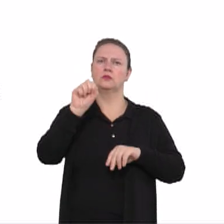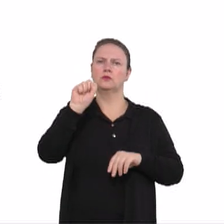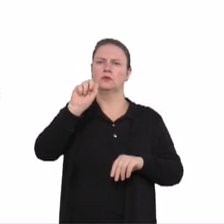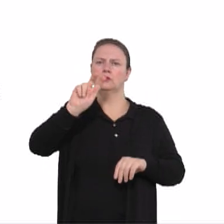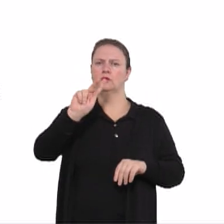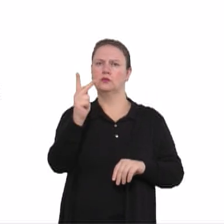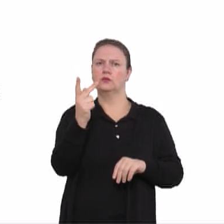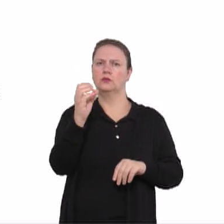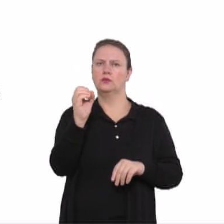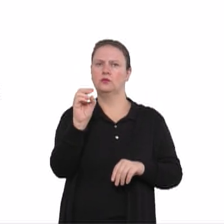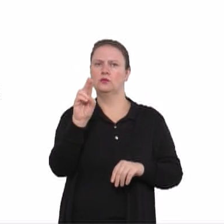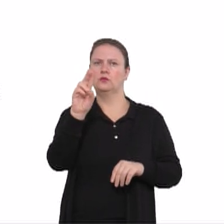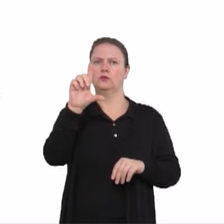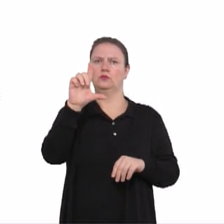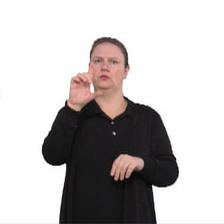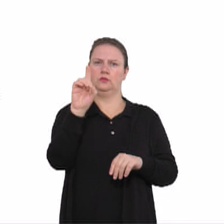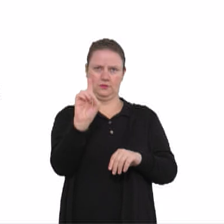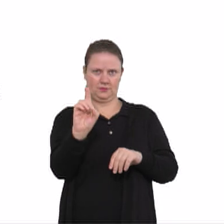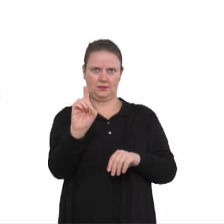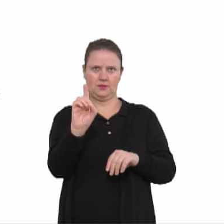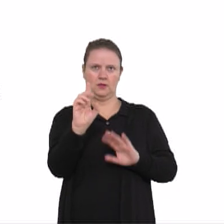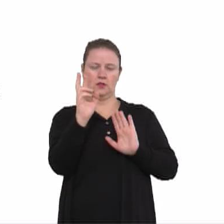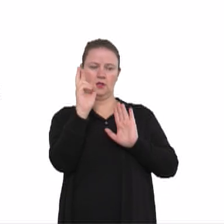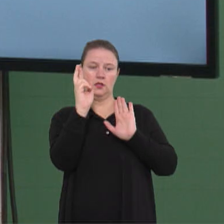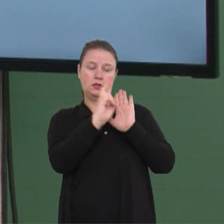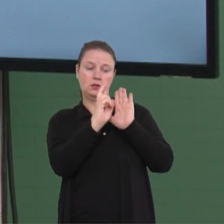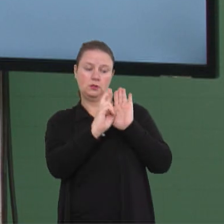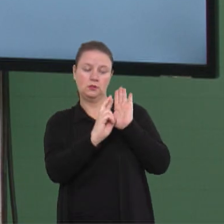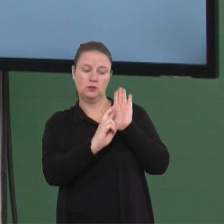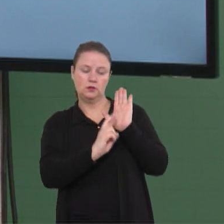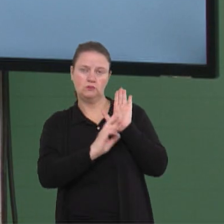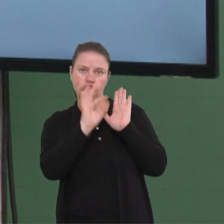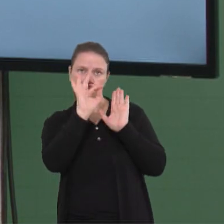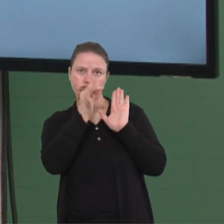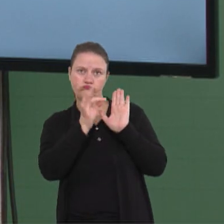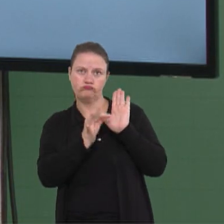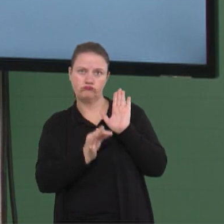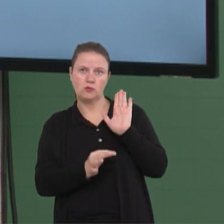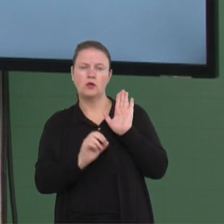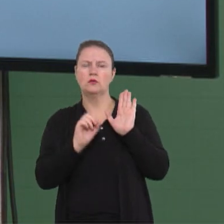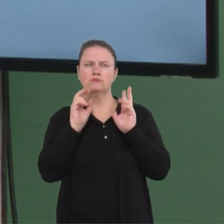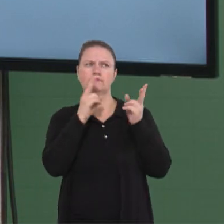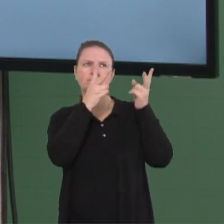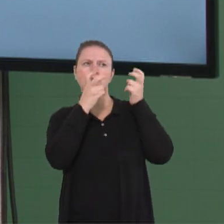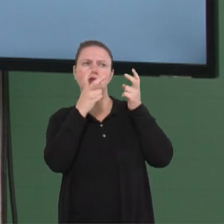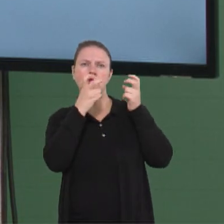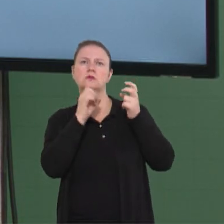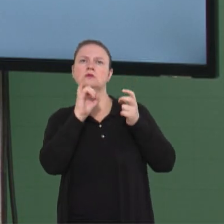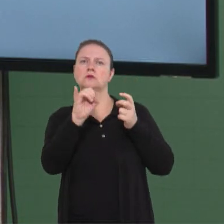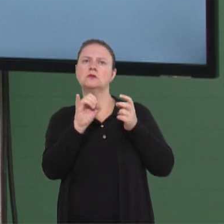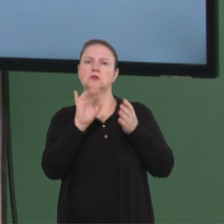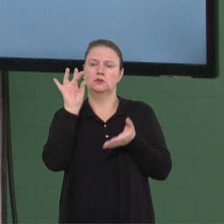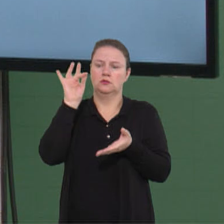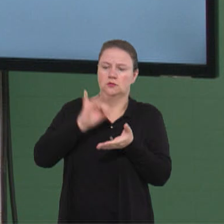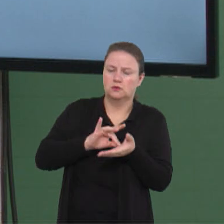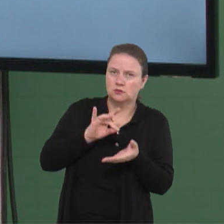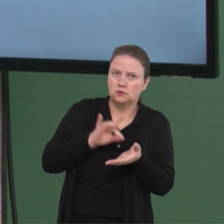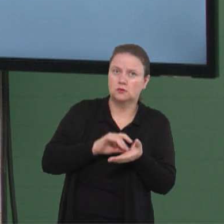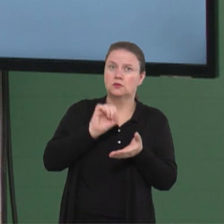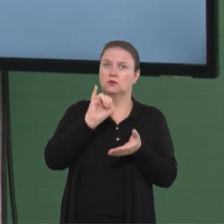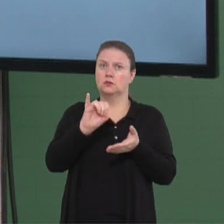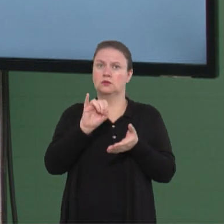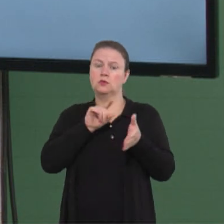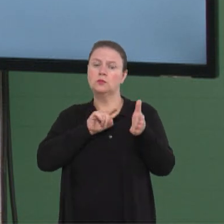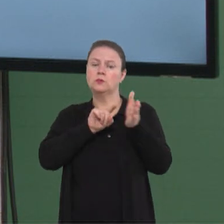tempinho para vocês poderem marcar a alternativa correta tá ok observa em segundas e negativa se a resposta coloque no